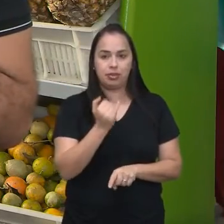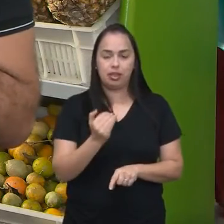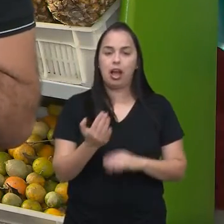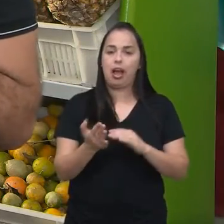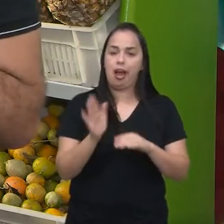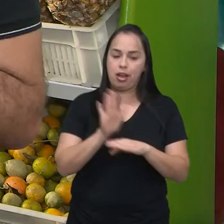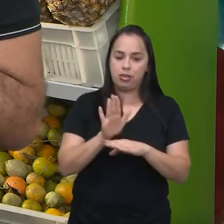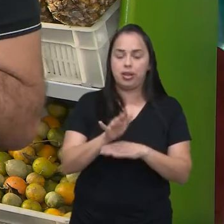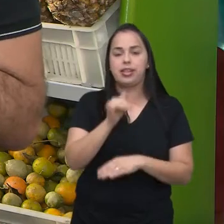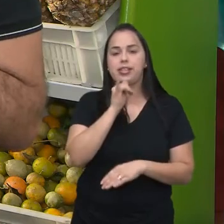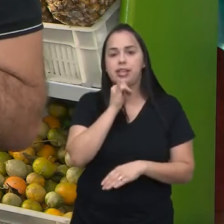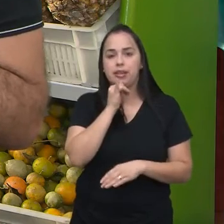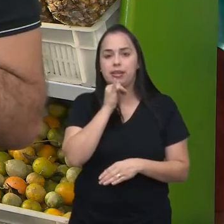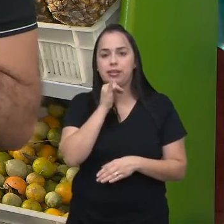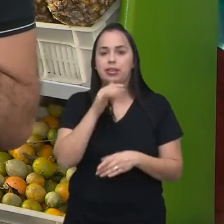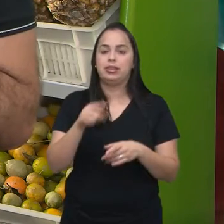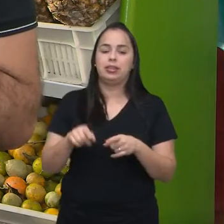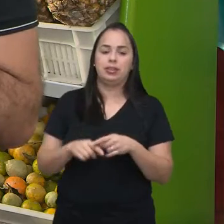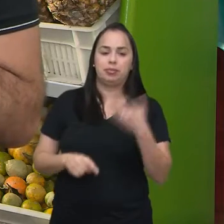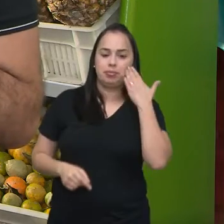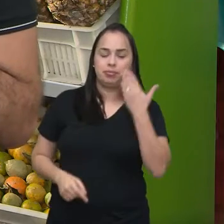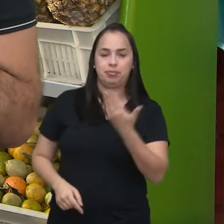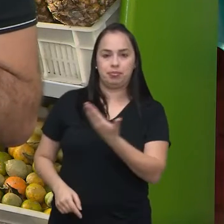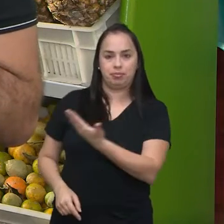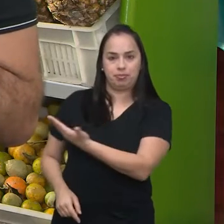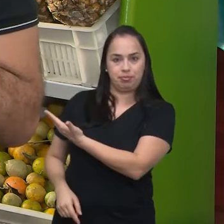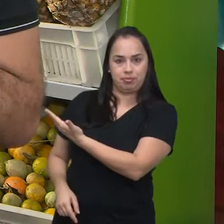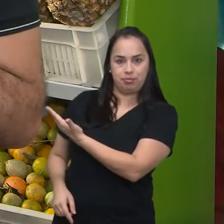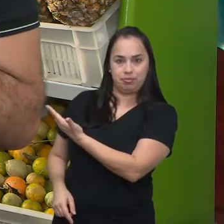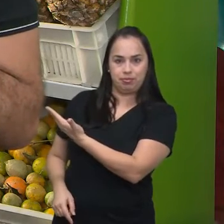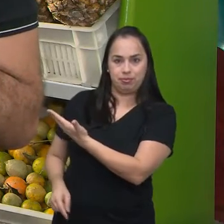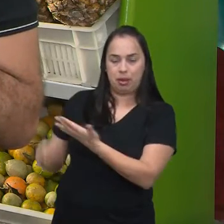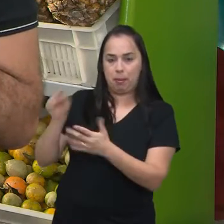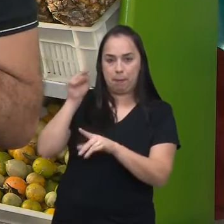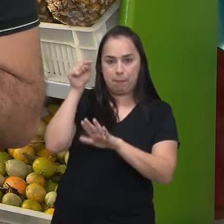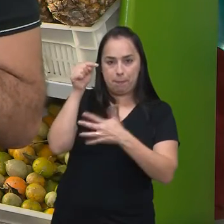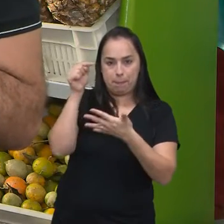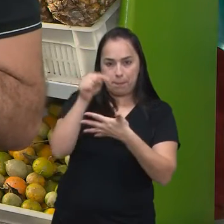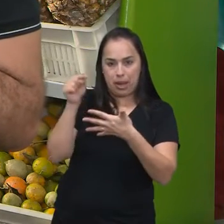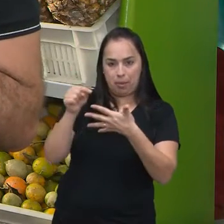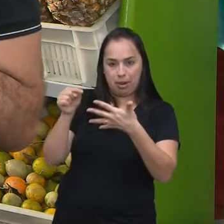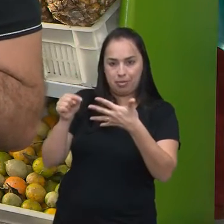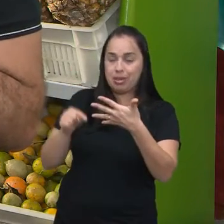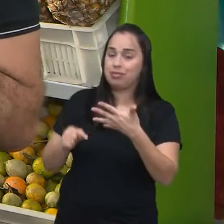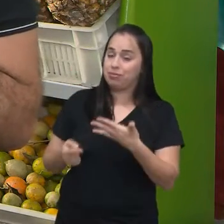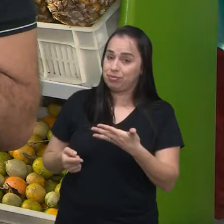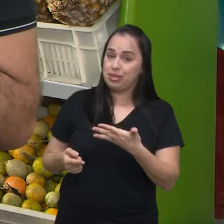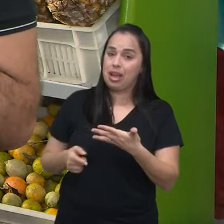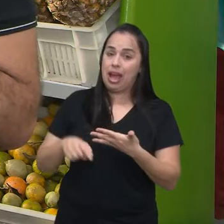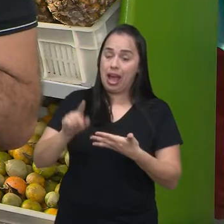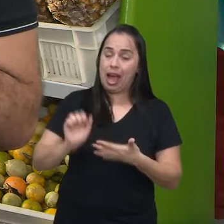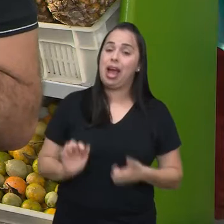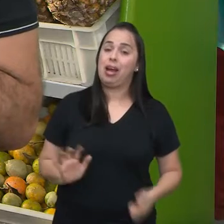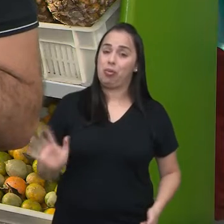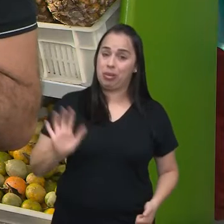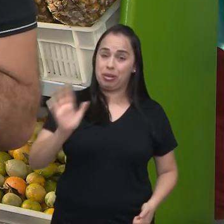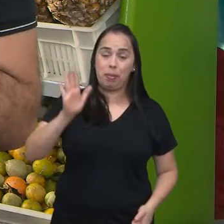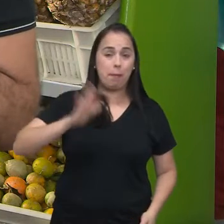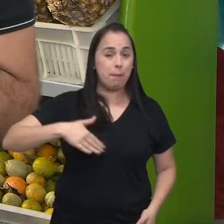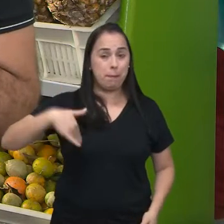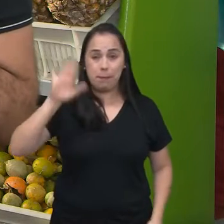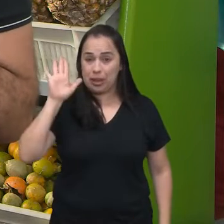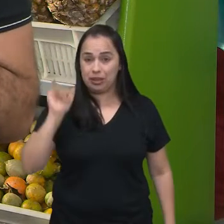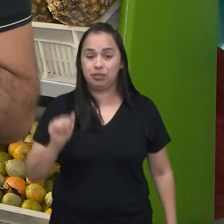a atual situação o tomate a cenoura o leite longa vida e o óleo de soja estão na lista dos itens que tiveram